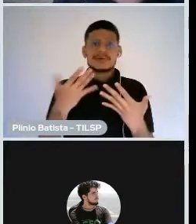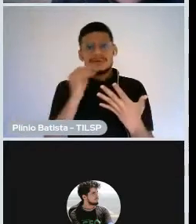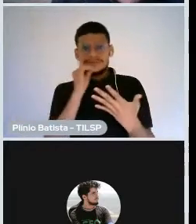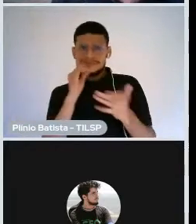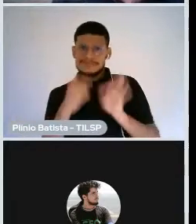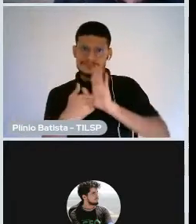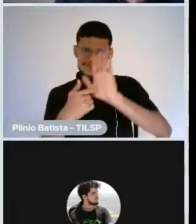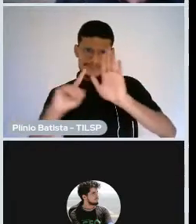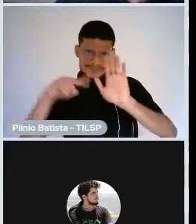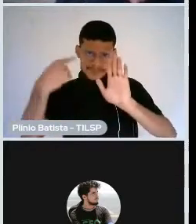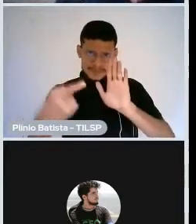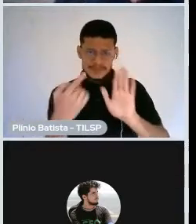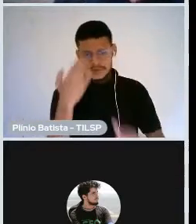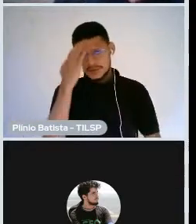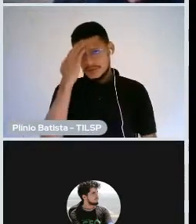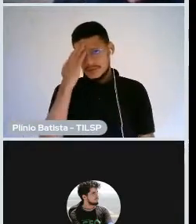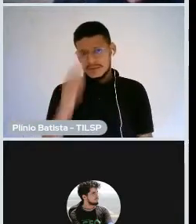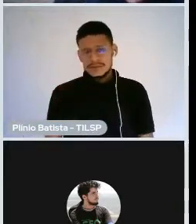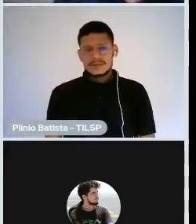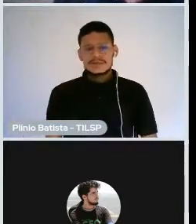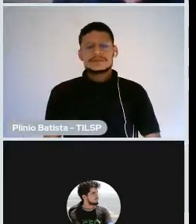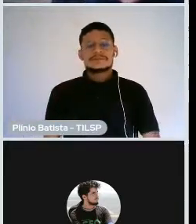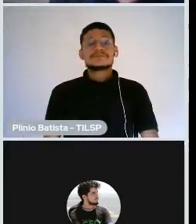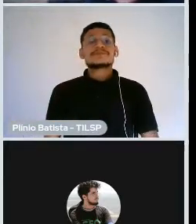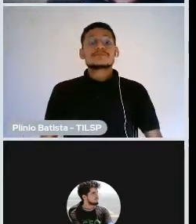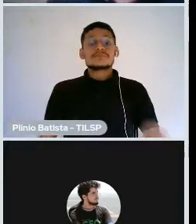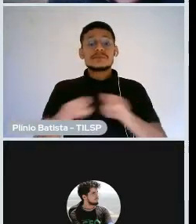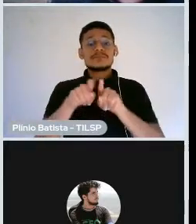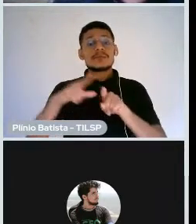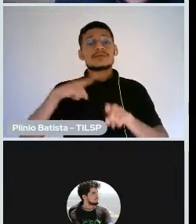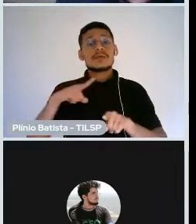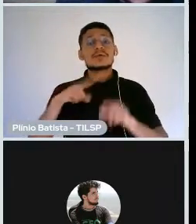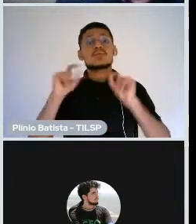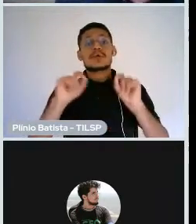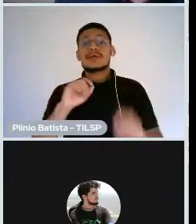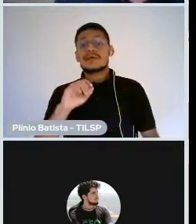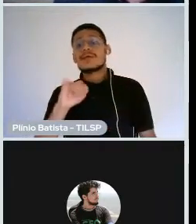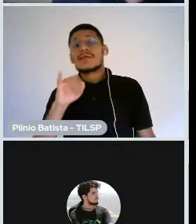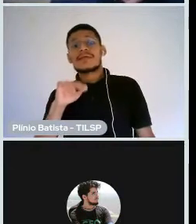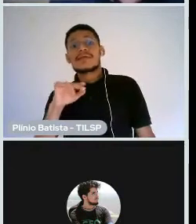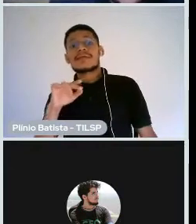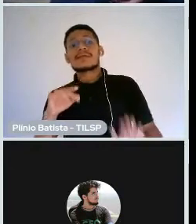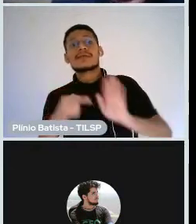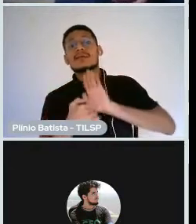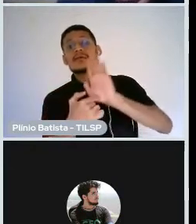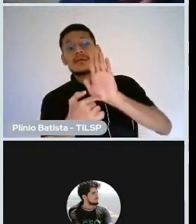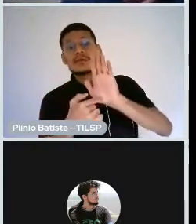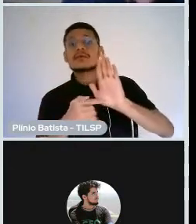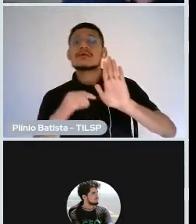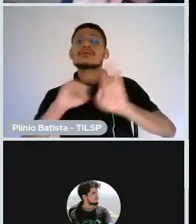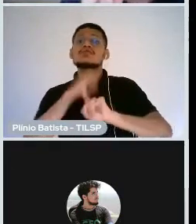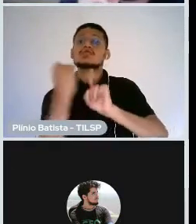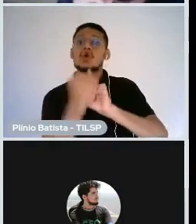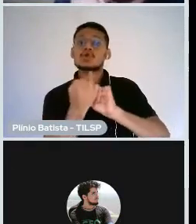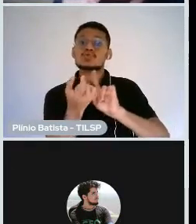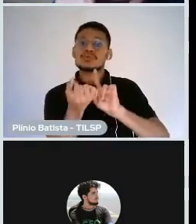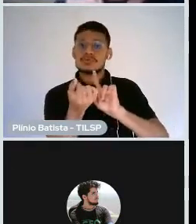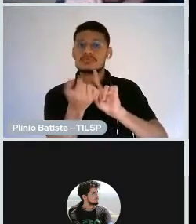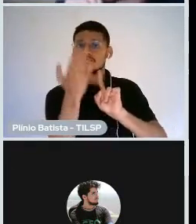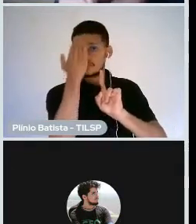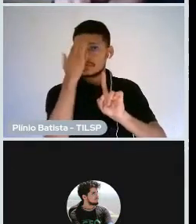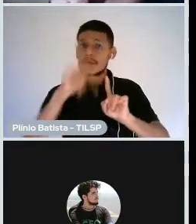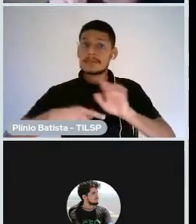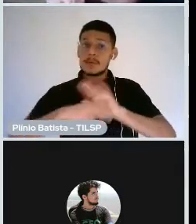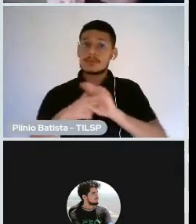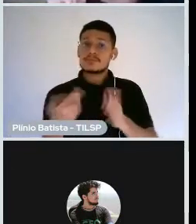pouco. E aí a gente entra nos indicadores socioeconômicos, que aí são alguns indicadores que a gente tem estudando a